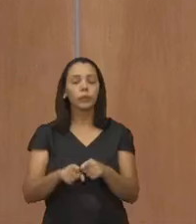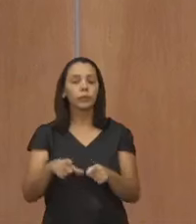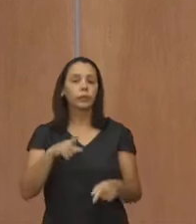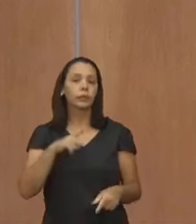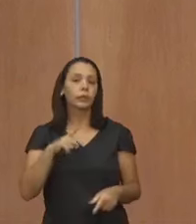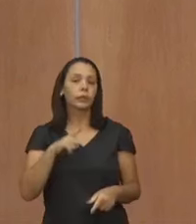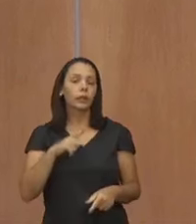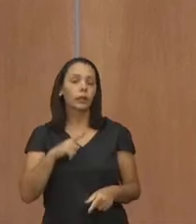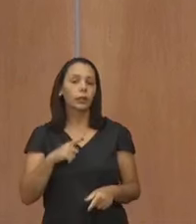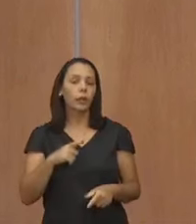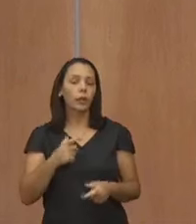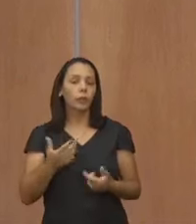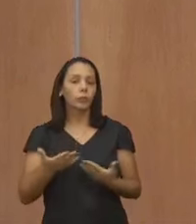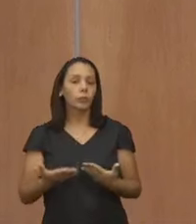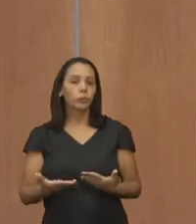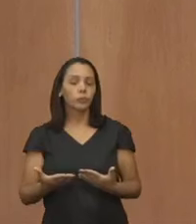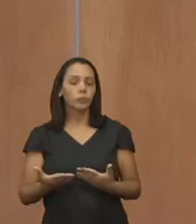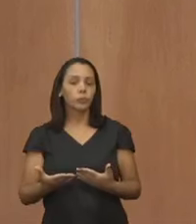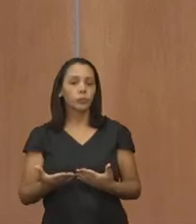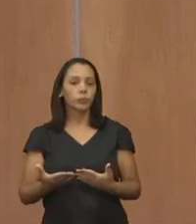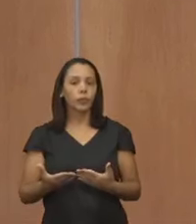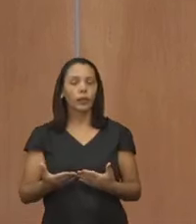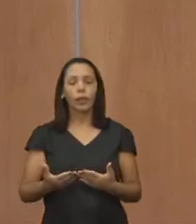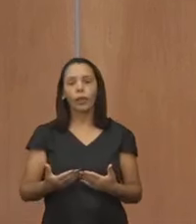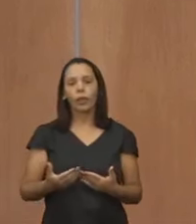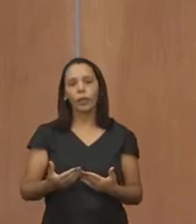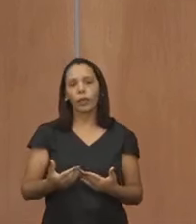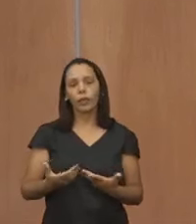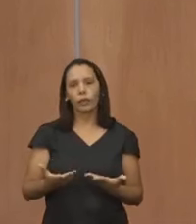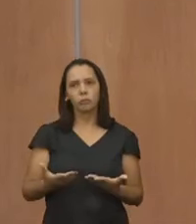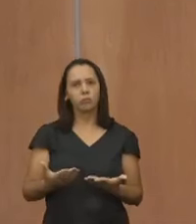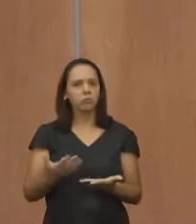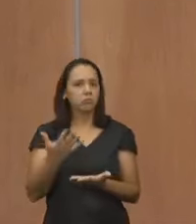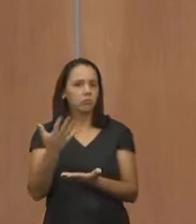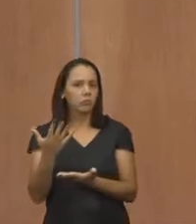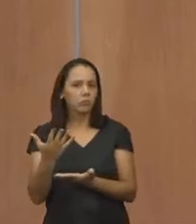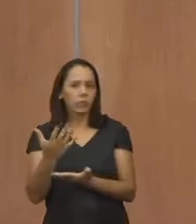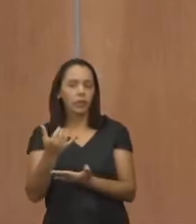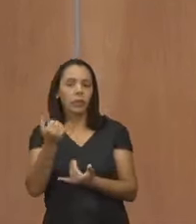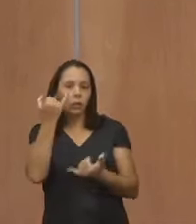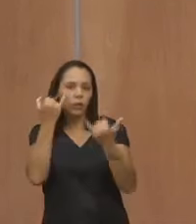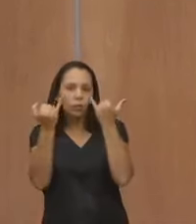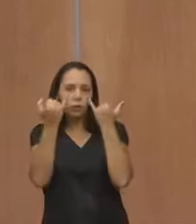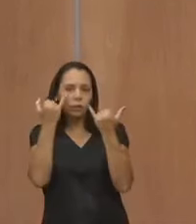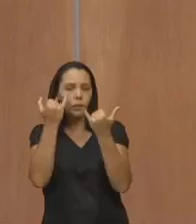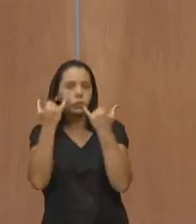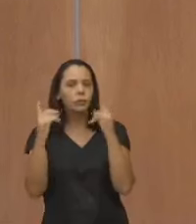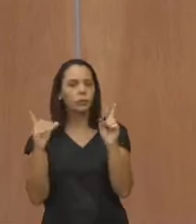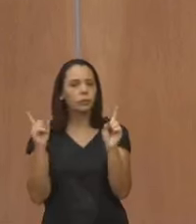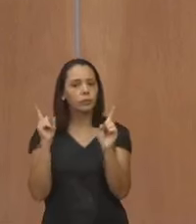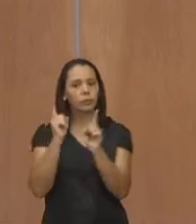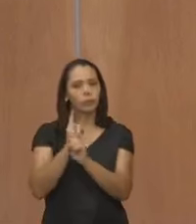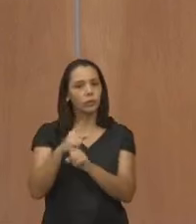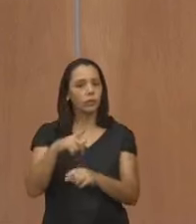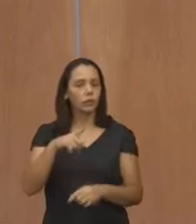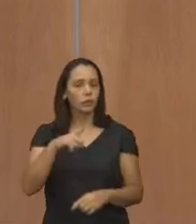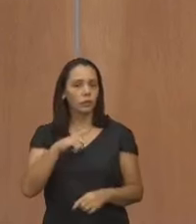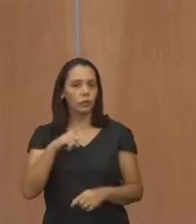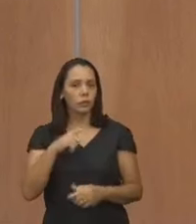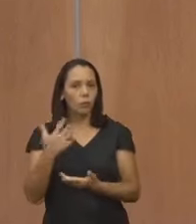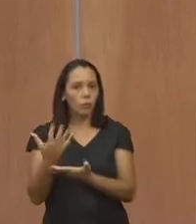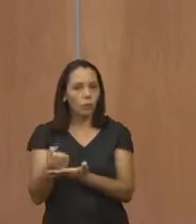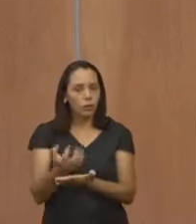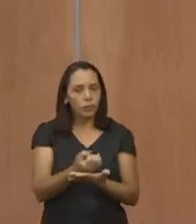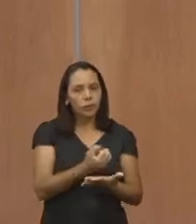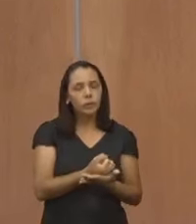administrações regionais, coletarão dados para diagnóstico de necessidades e supervisionarão obras e